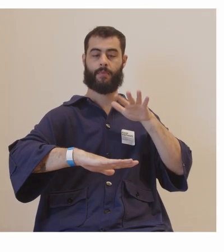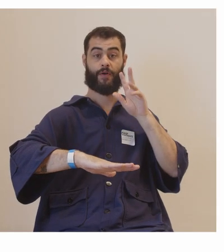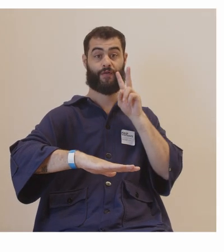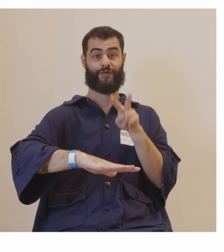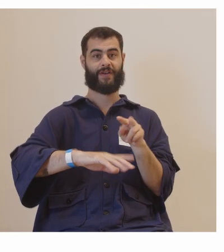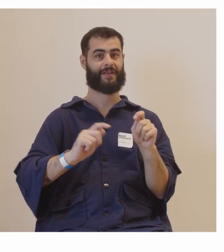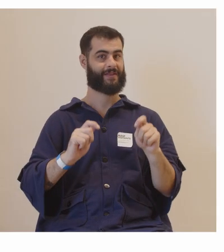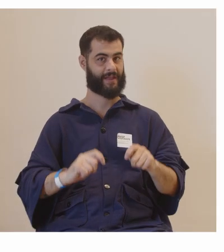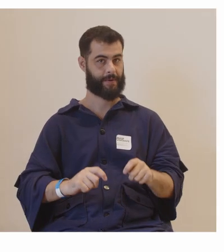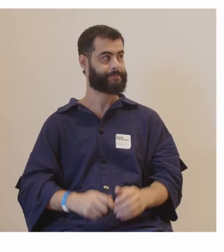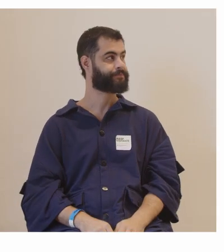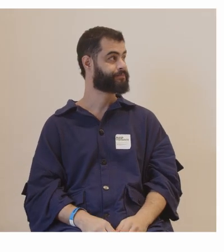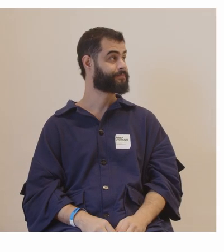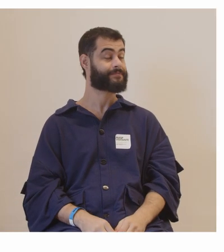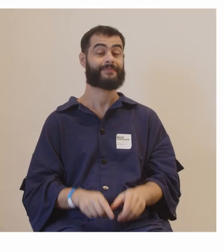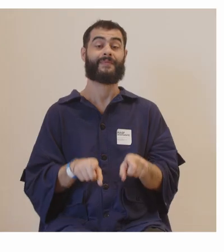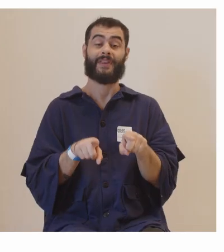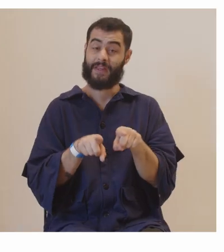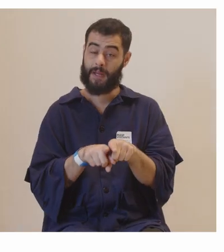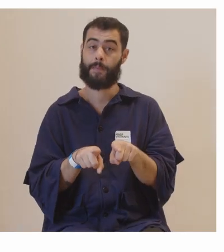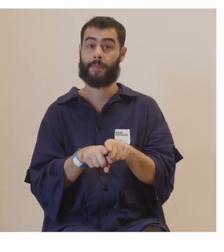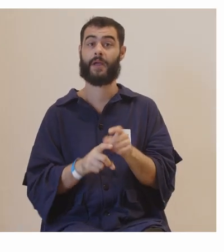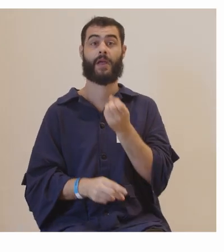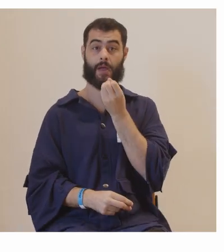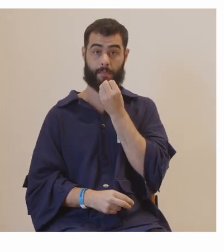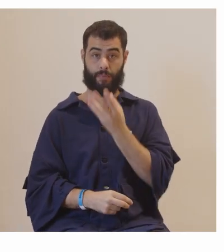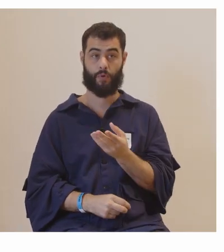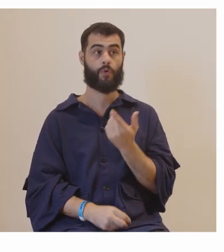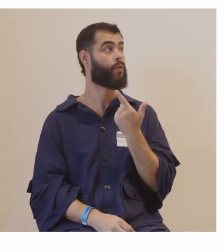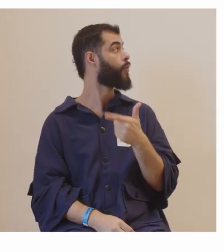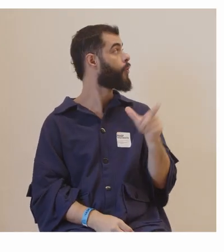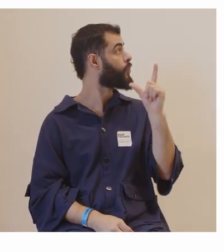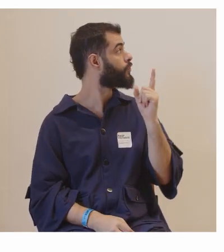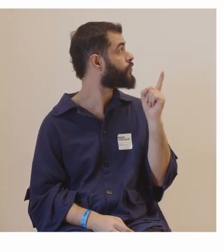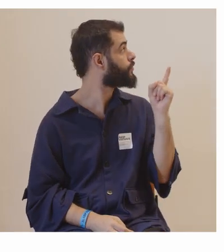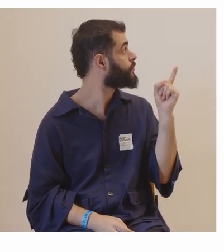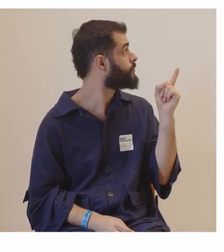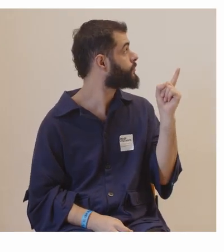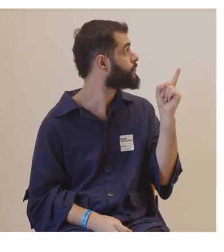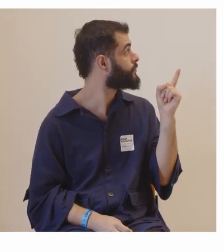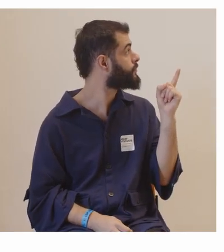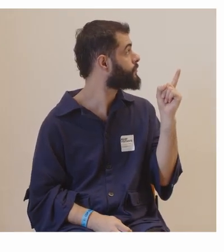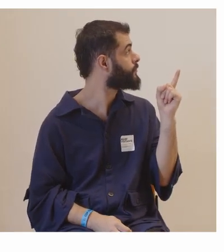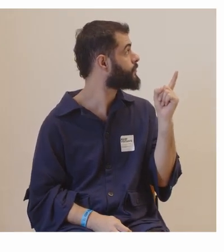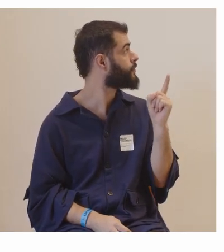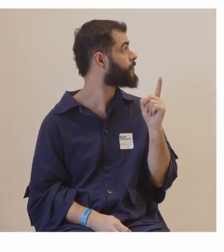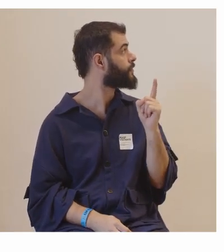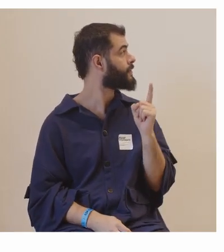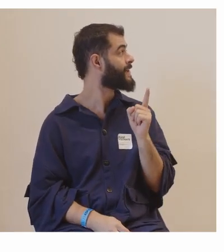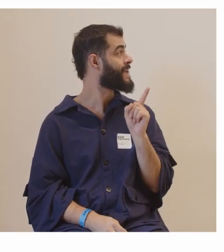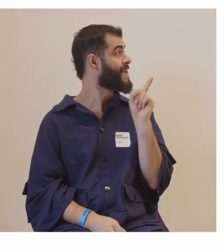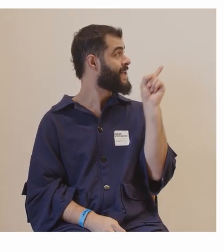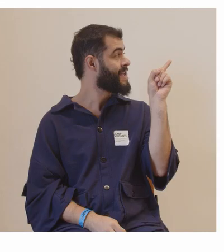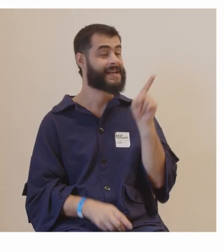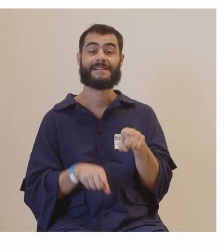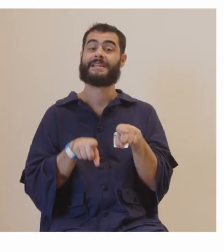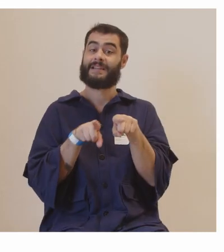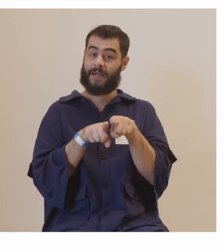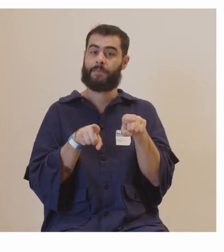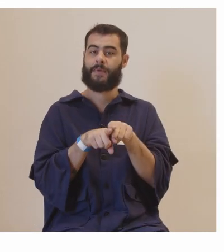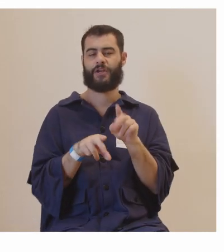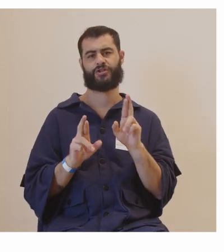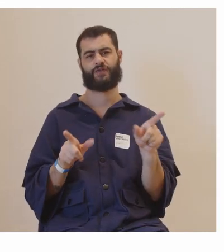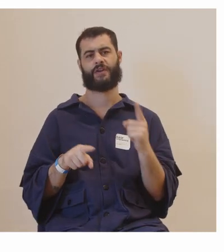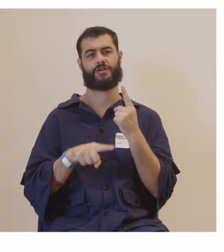Isso fica mais evidente ainda no caso de Anne Norwegienne. A Norwegienne porque é o tipo de embarcação que as meninas usavam, né? Aqui a gente vê as